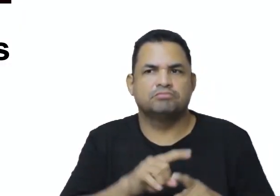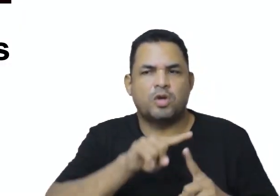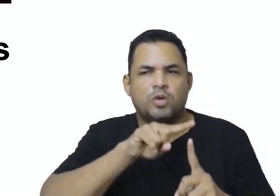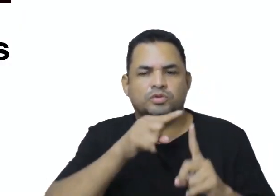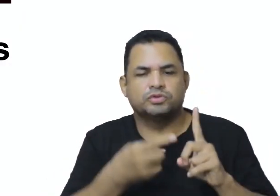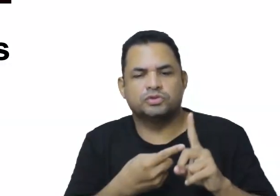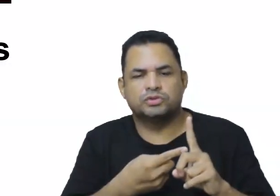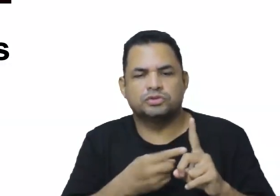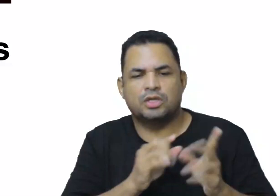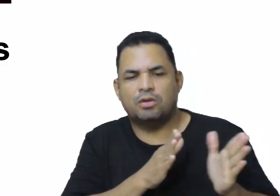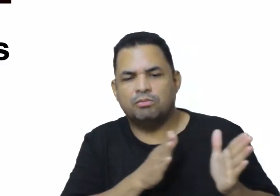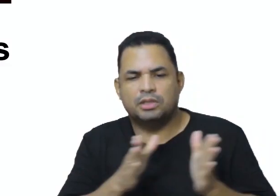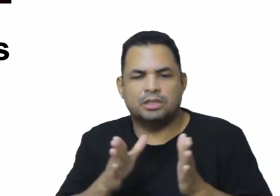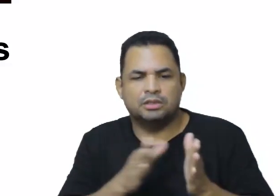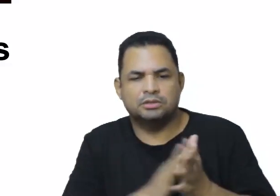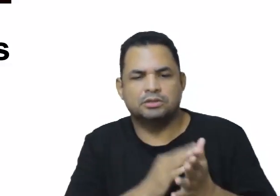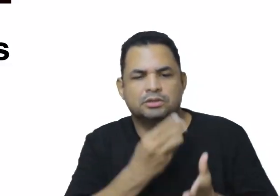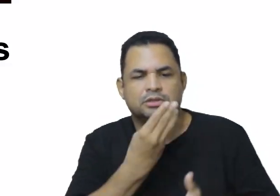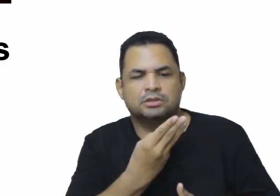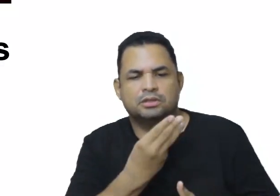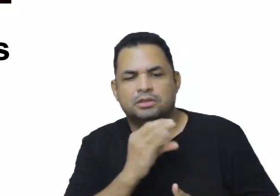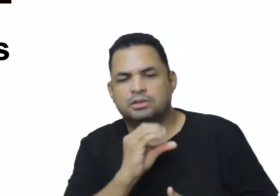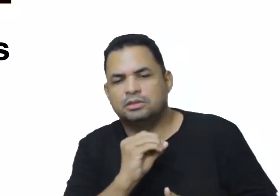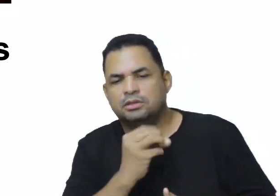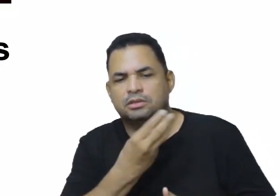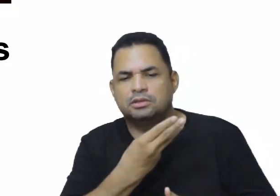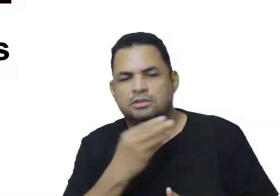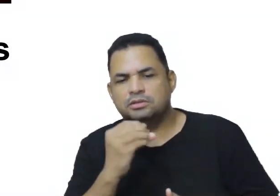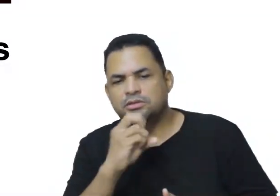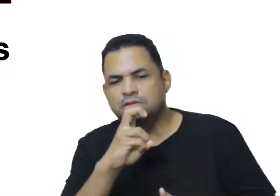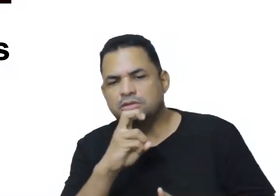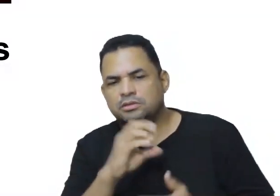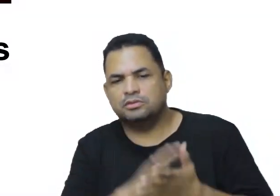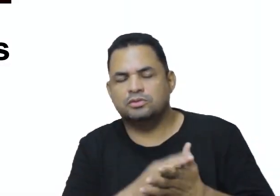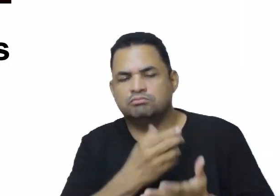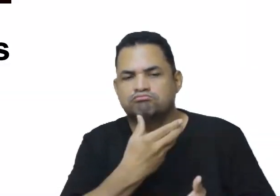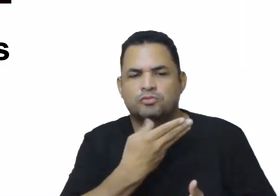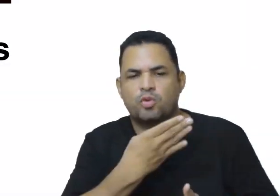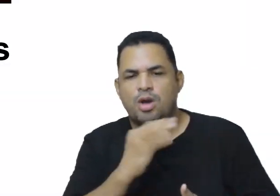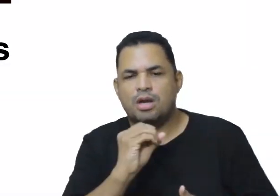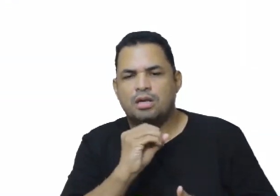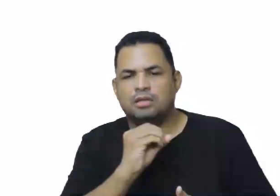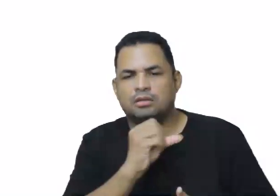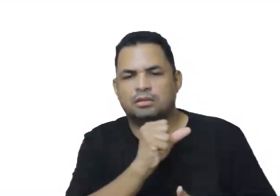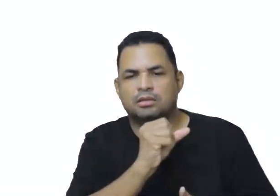de 30, 35, 40 semanas, por aí, o total, né?